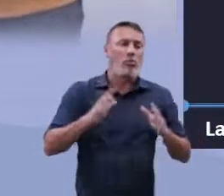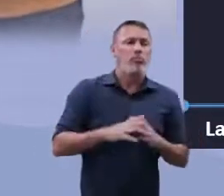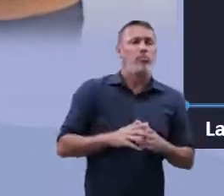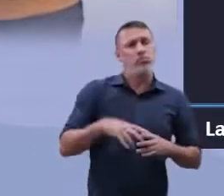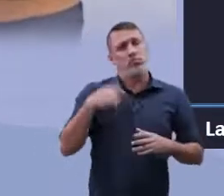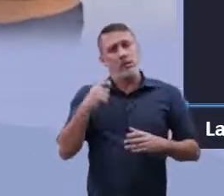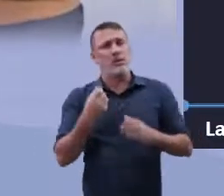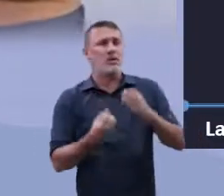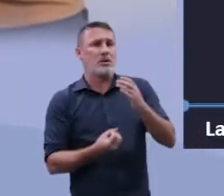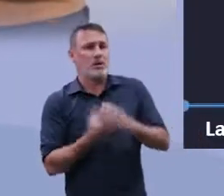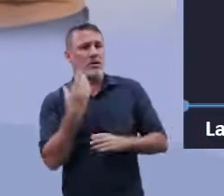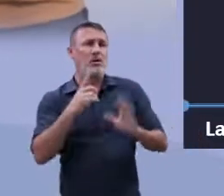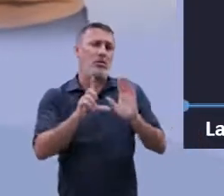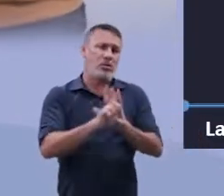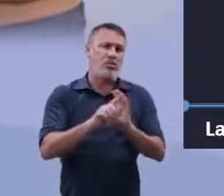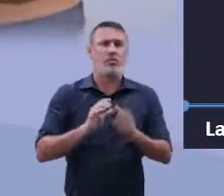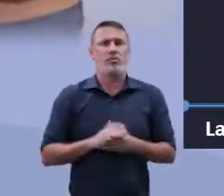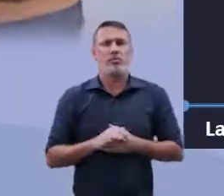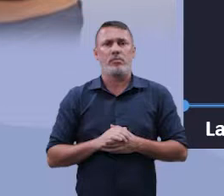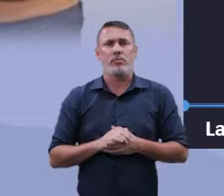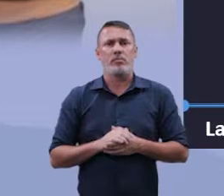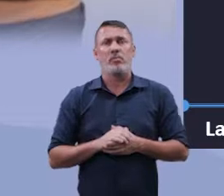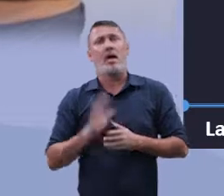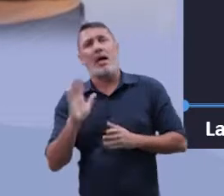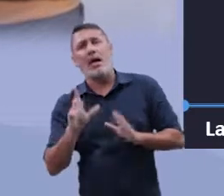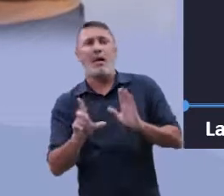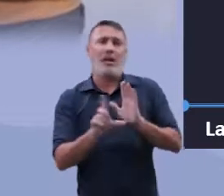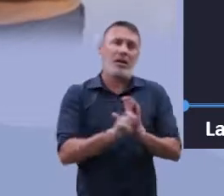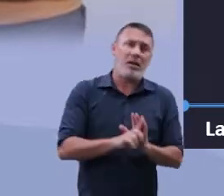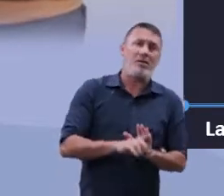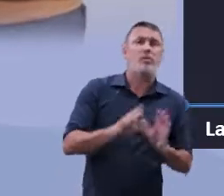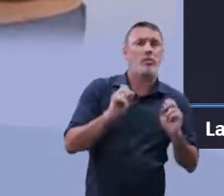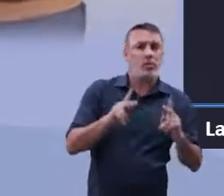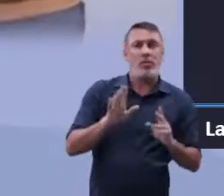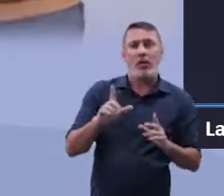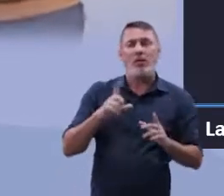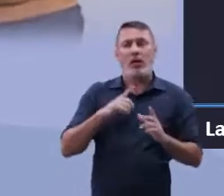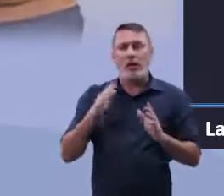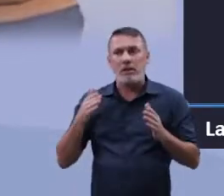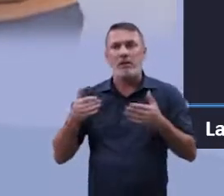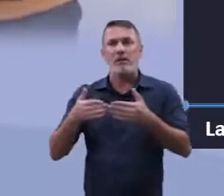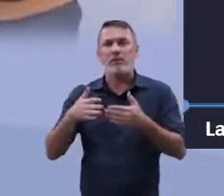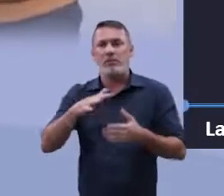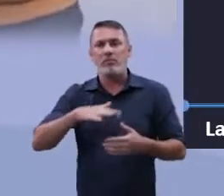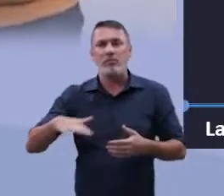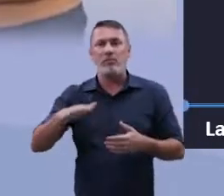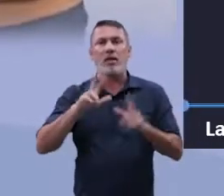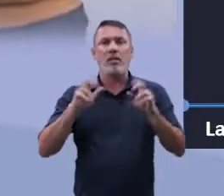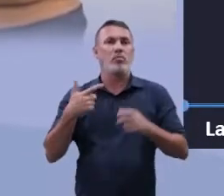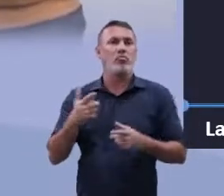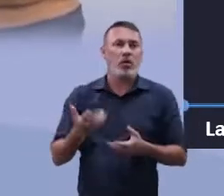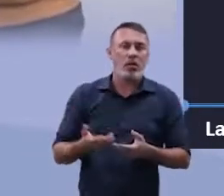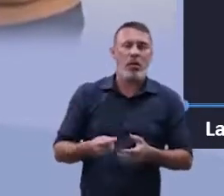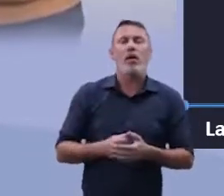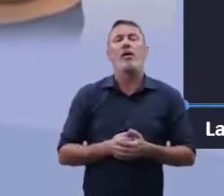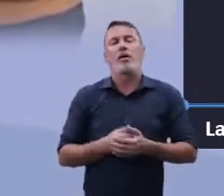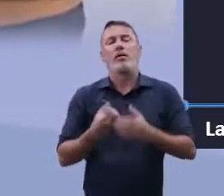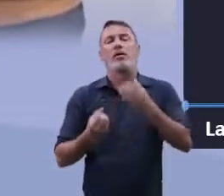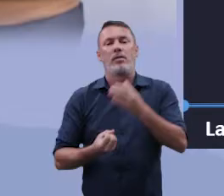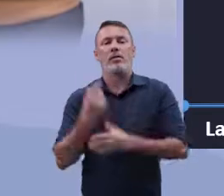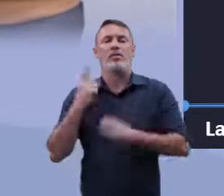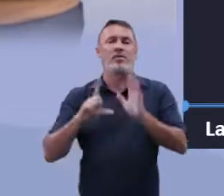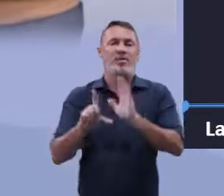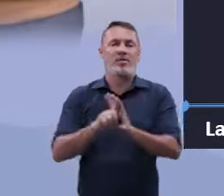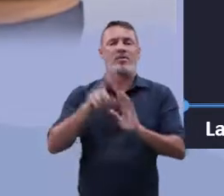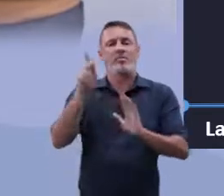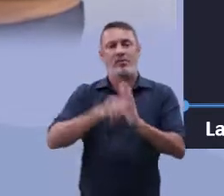nós precisamos criar uma lei. Não tem, mas já tem uma, mas não tem uma lei específica para a problemática. Então